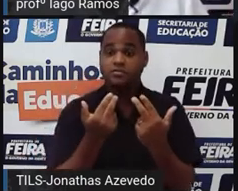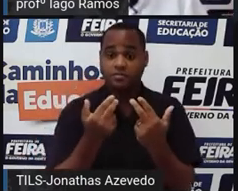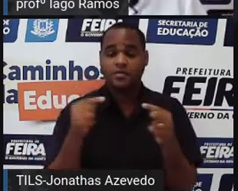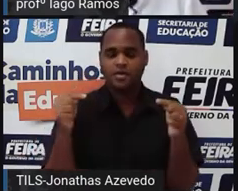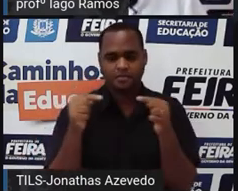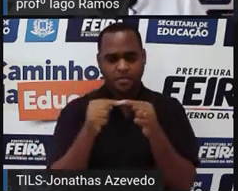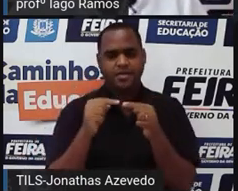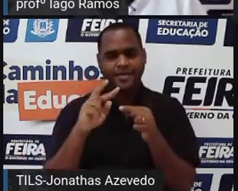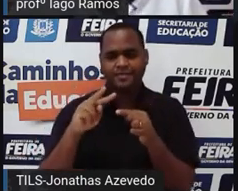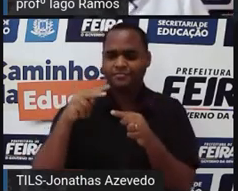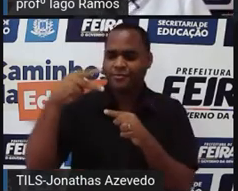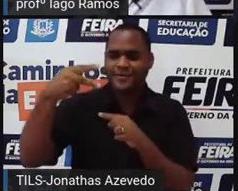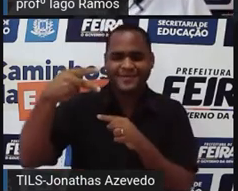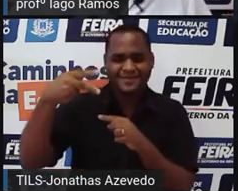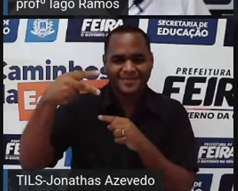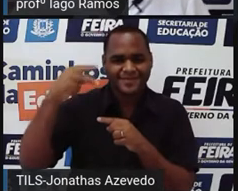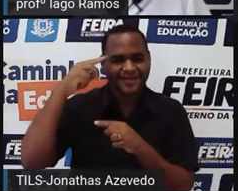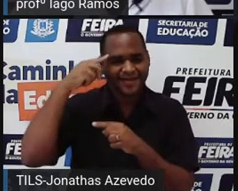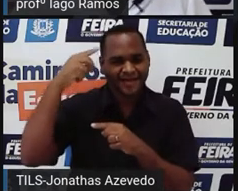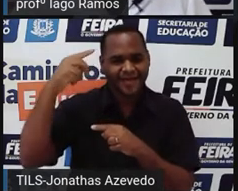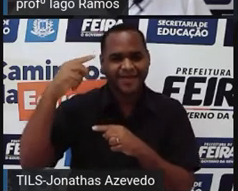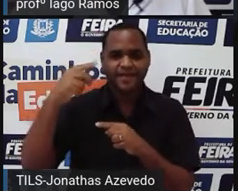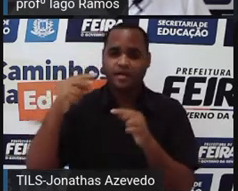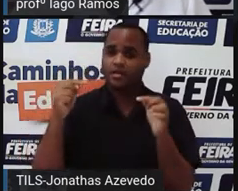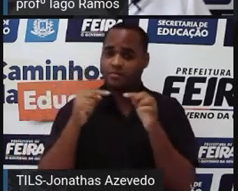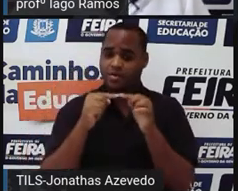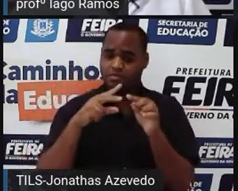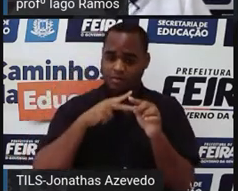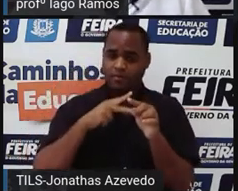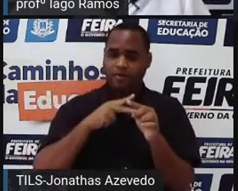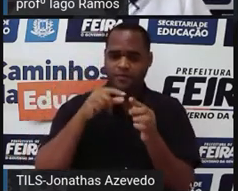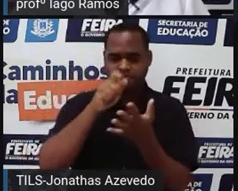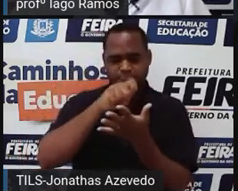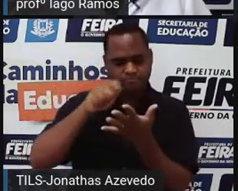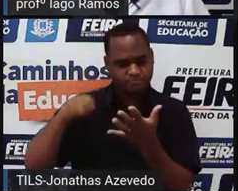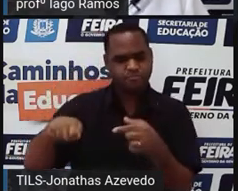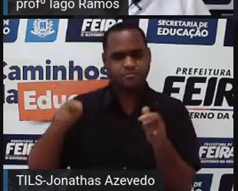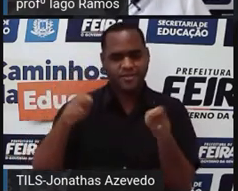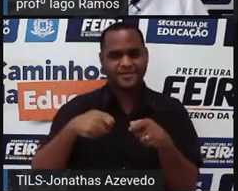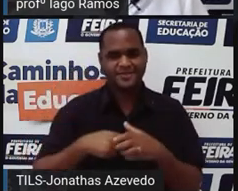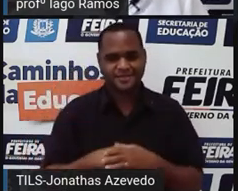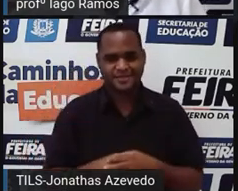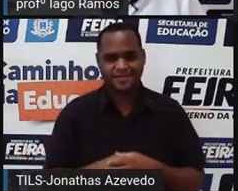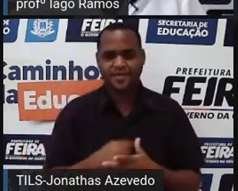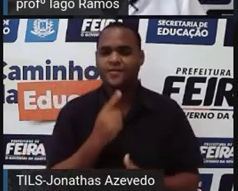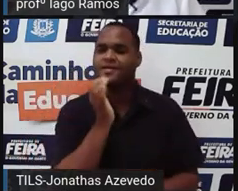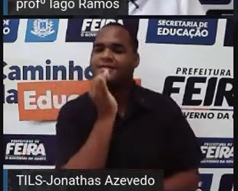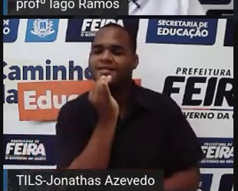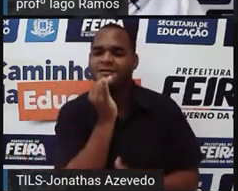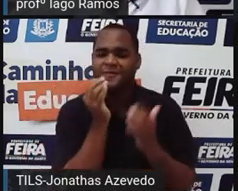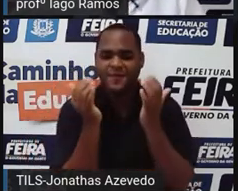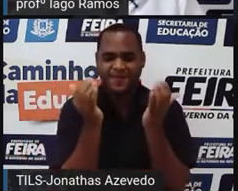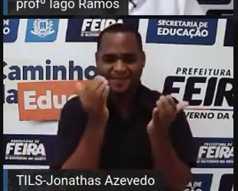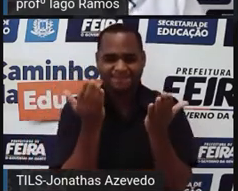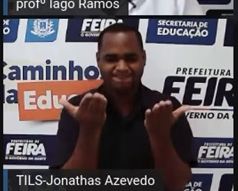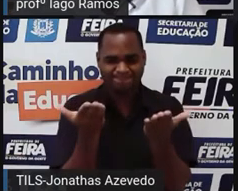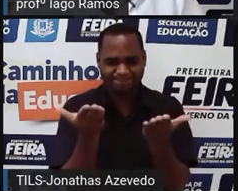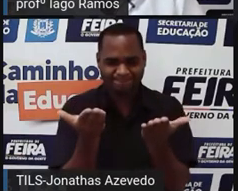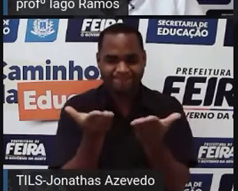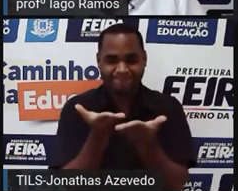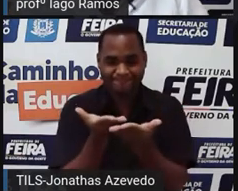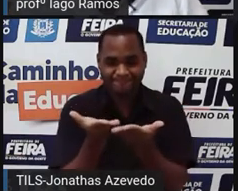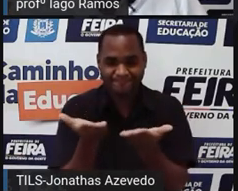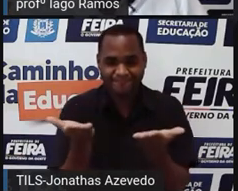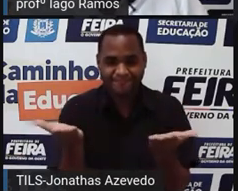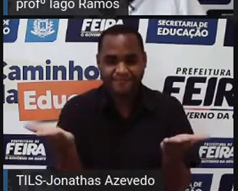uma potenciação, tem uma forma particular de escrever. Né? Eu coloquei como exemplo ali, ó, 6 vezes